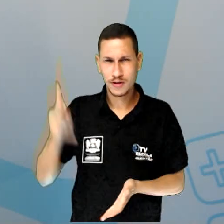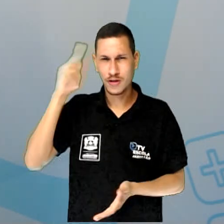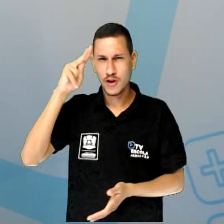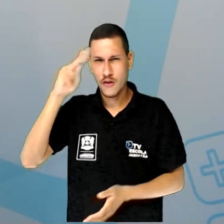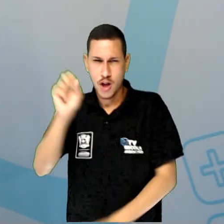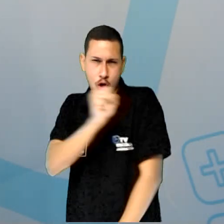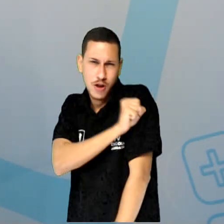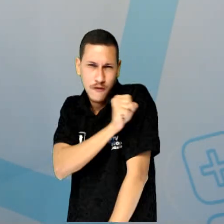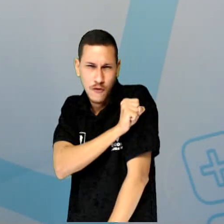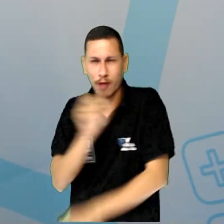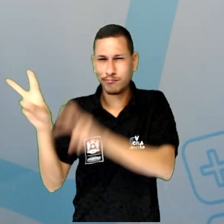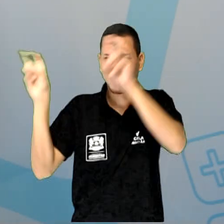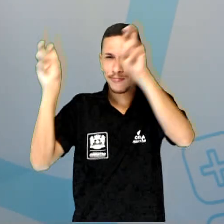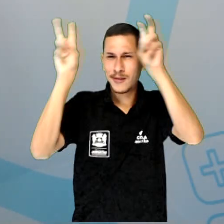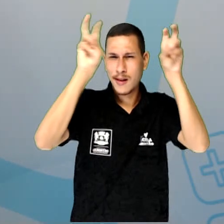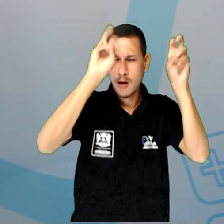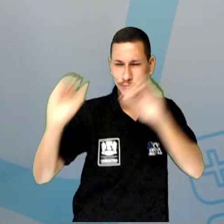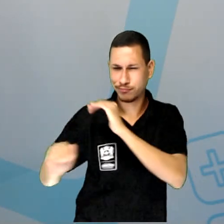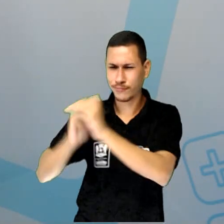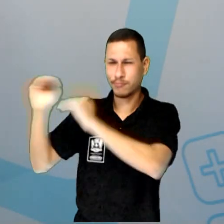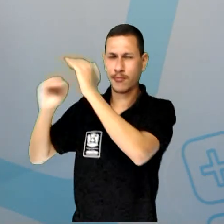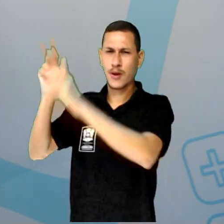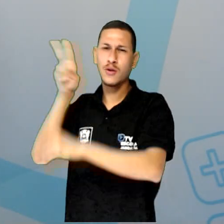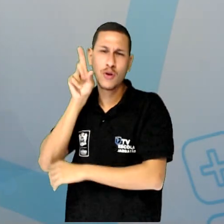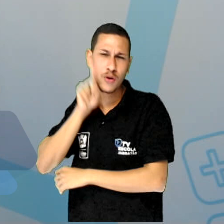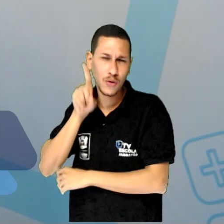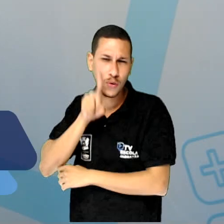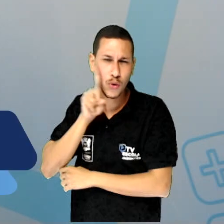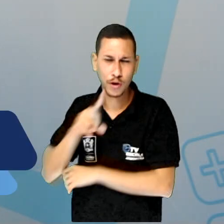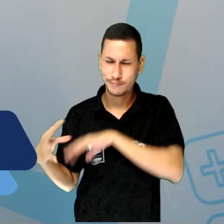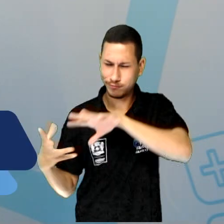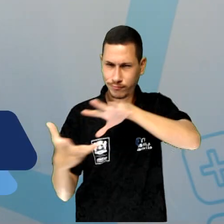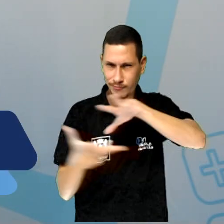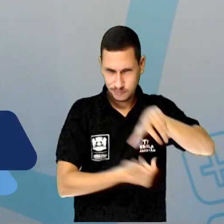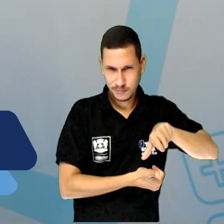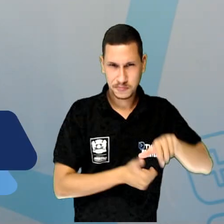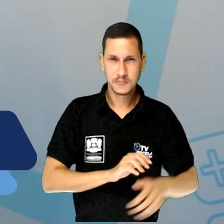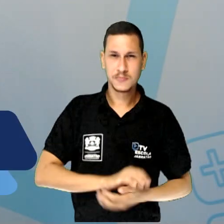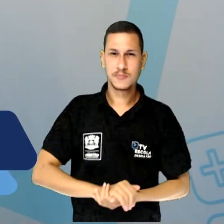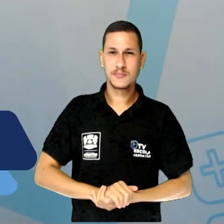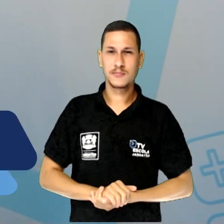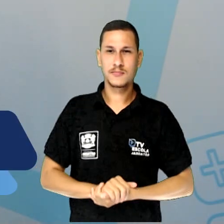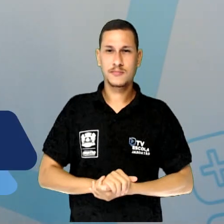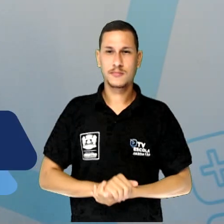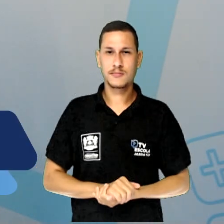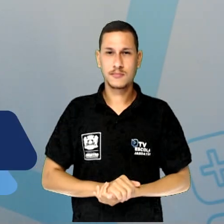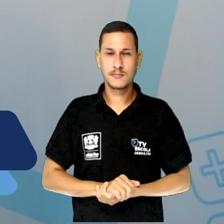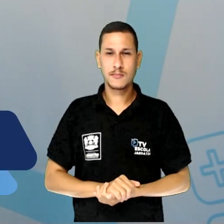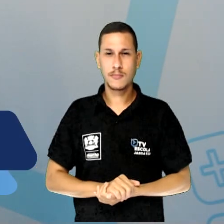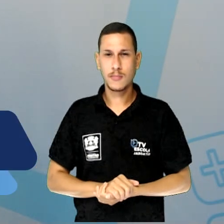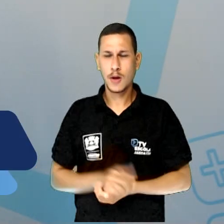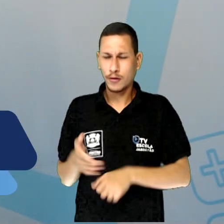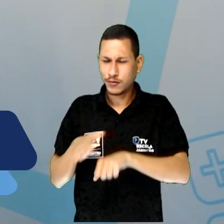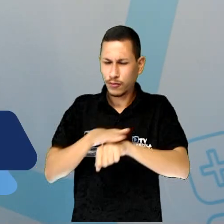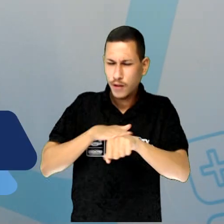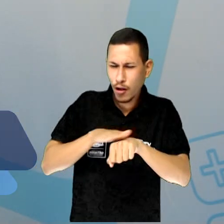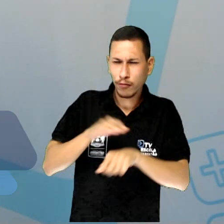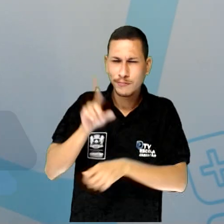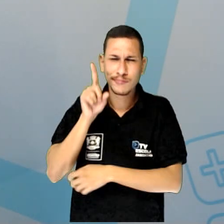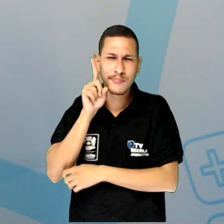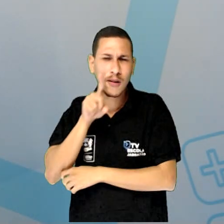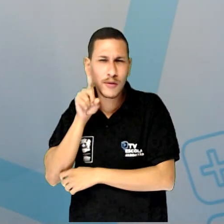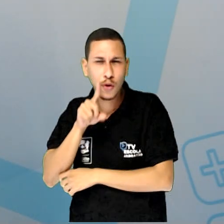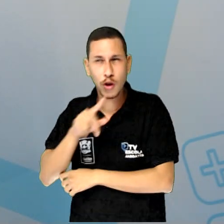tema Ascensão dos Estados Unidos no cenário internacional. Falando um pouco sobre os Estados Unidos, eu queria lembrar